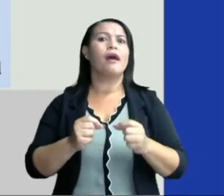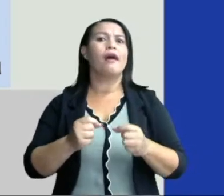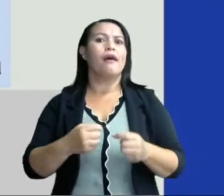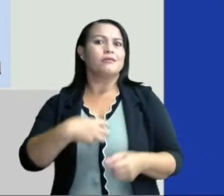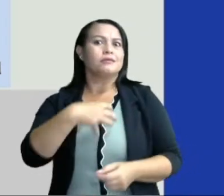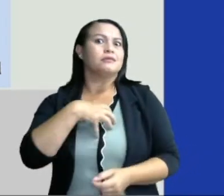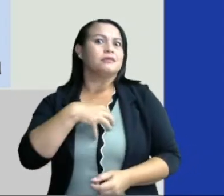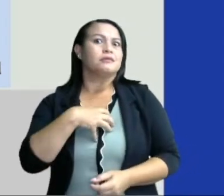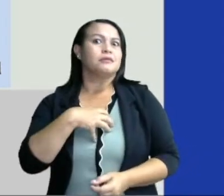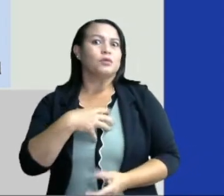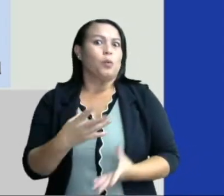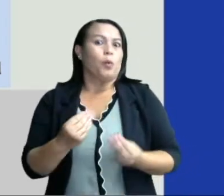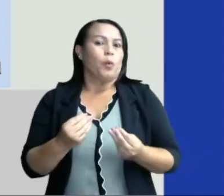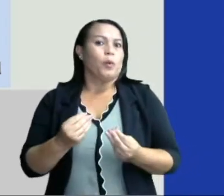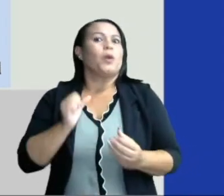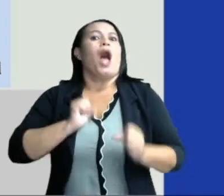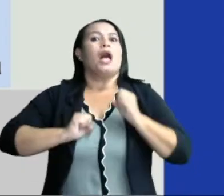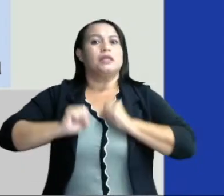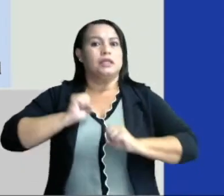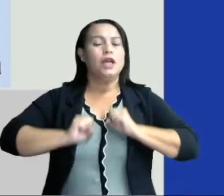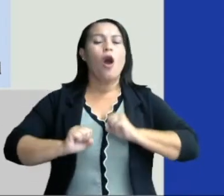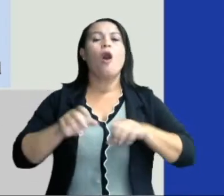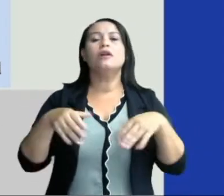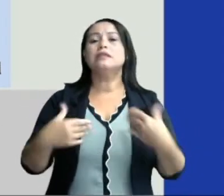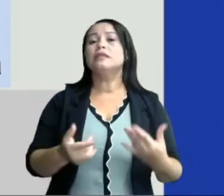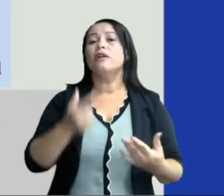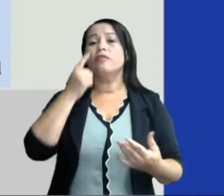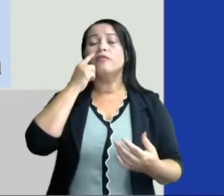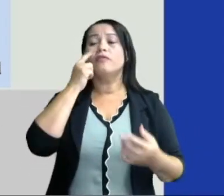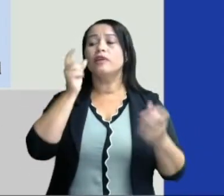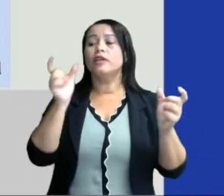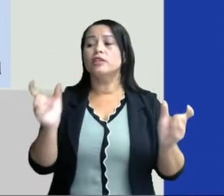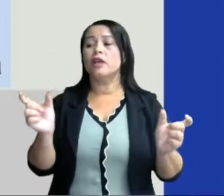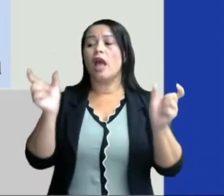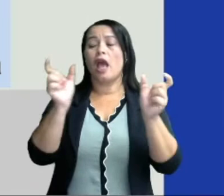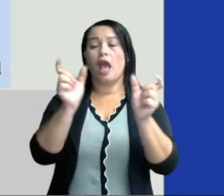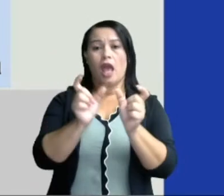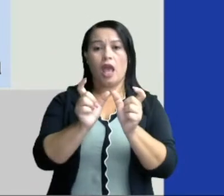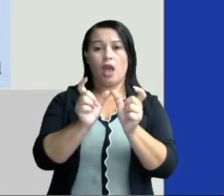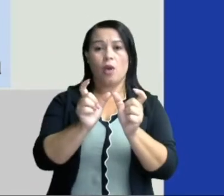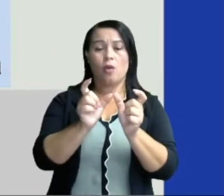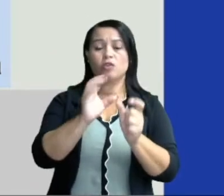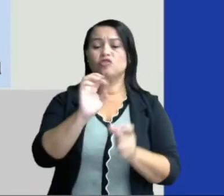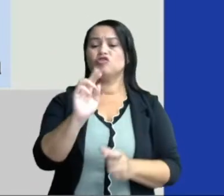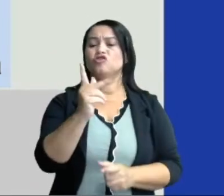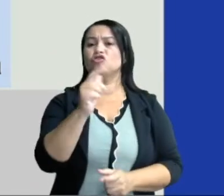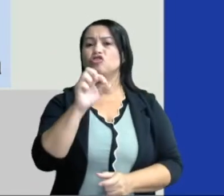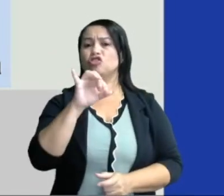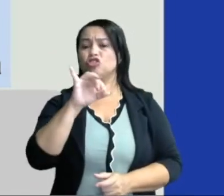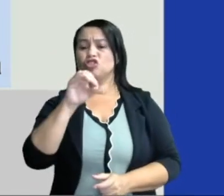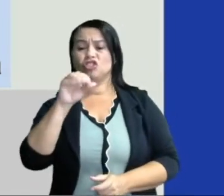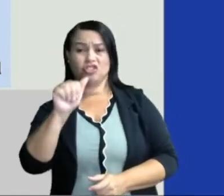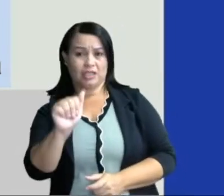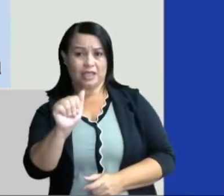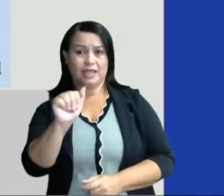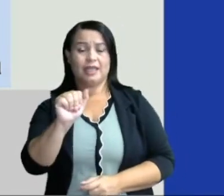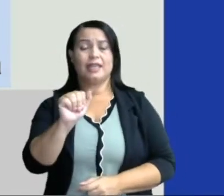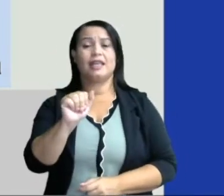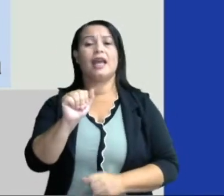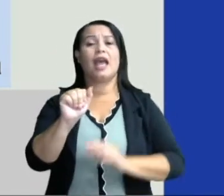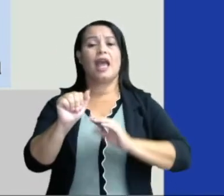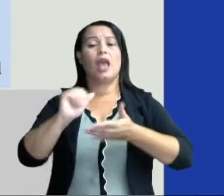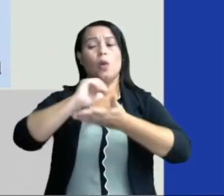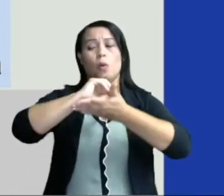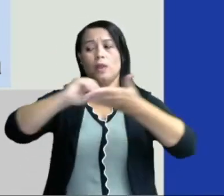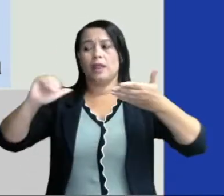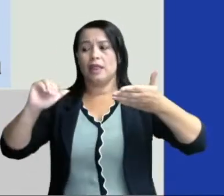muito ansiosa. Então, eu fiz a substituição de cheia de ansiedade, tá? Que tem essa ideia